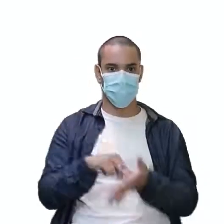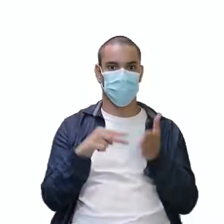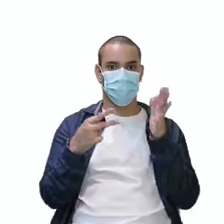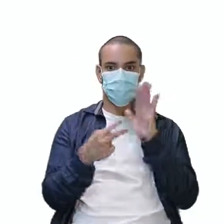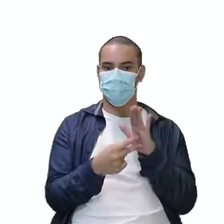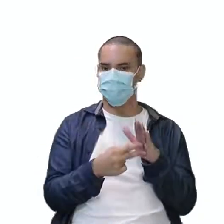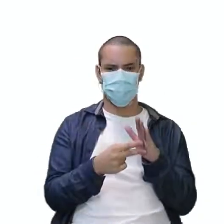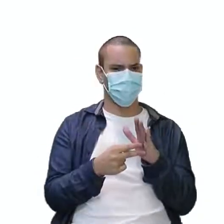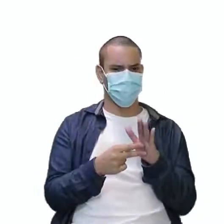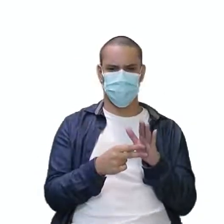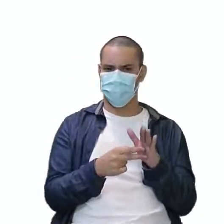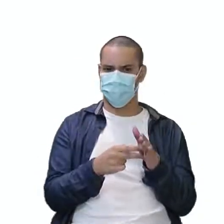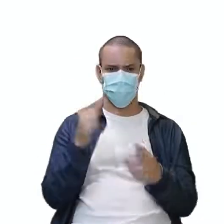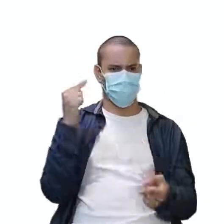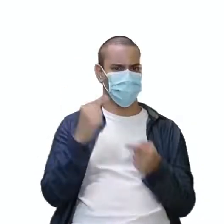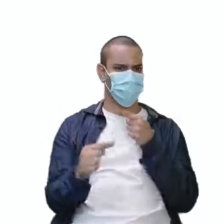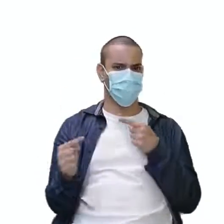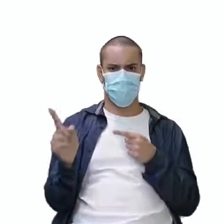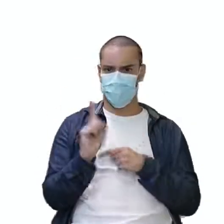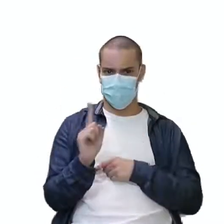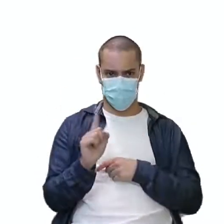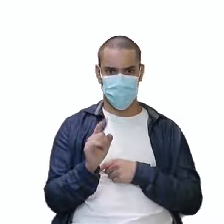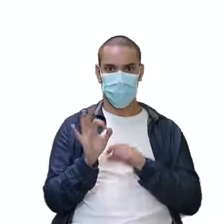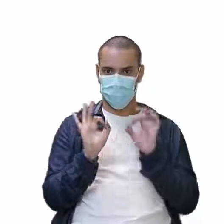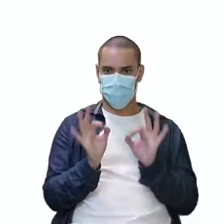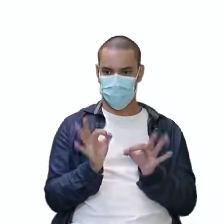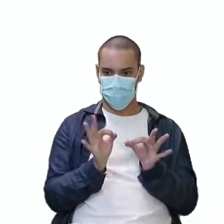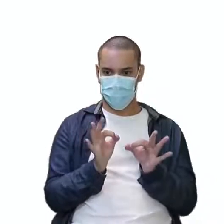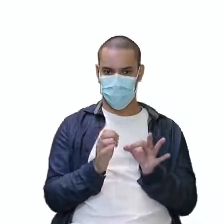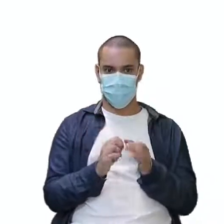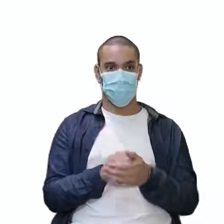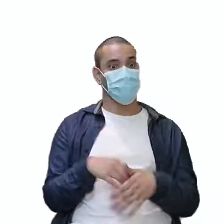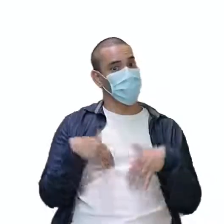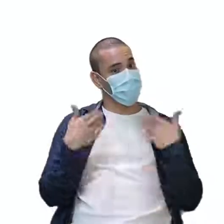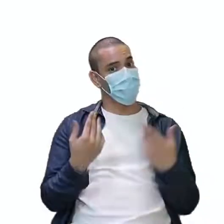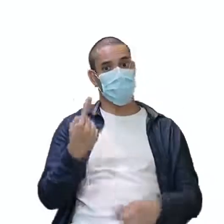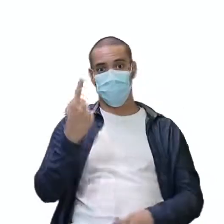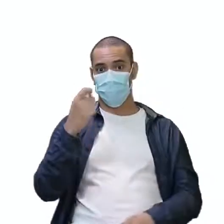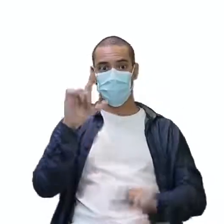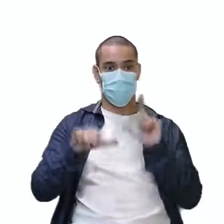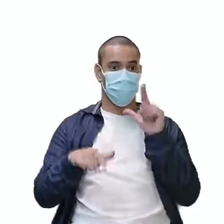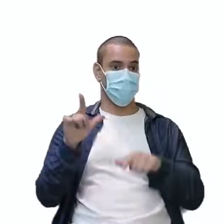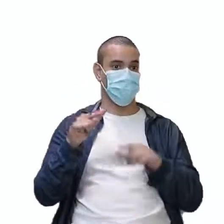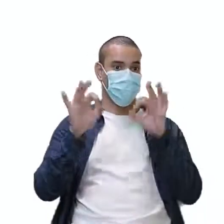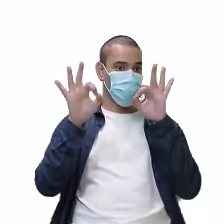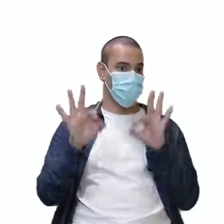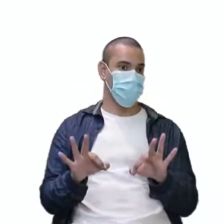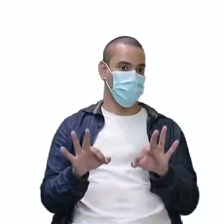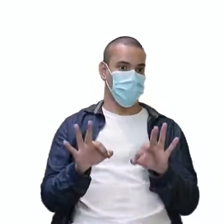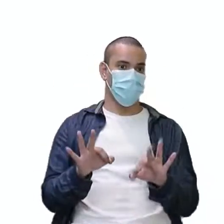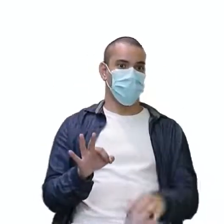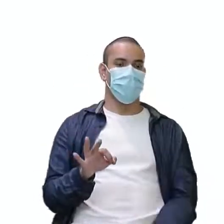como desarmônicas, né, galera? Tá? Desarmônicas. Então, a única letra certa, né, que